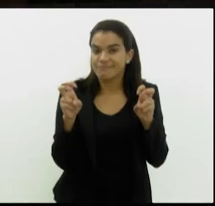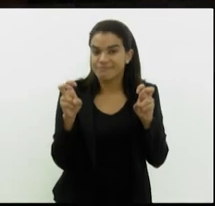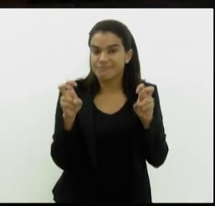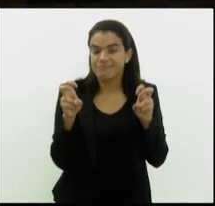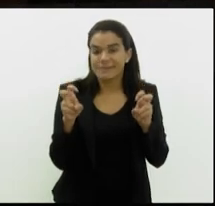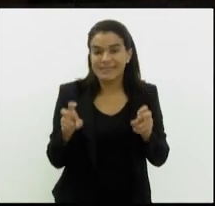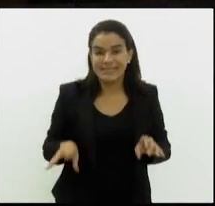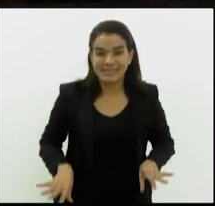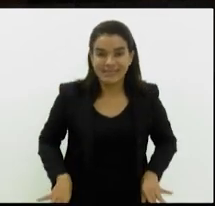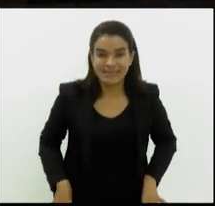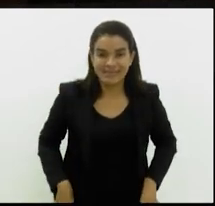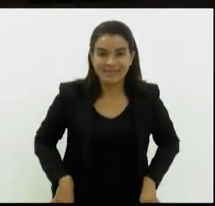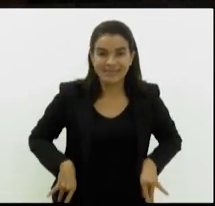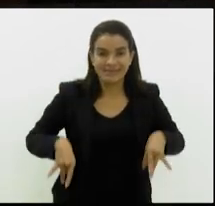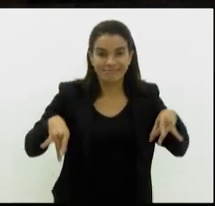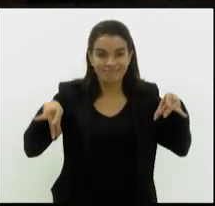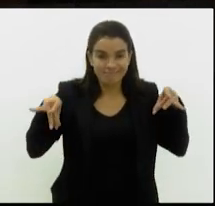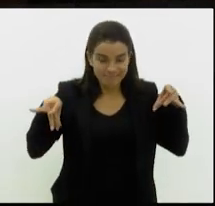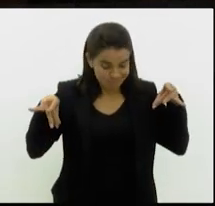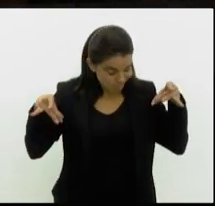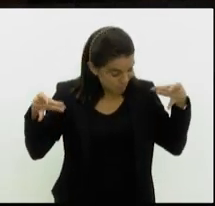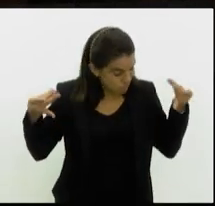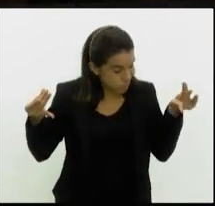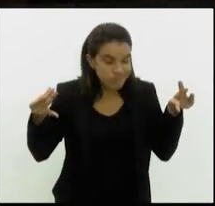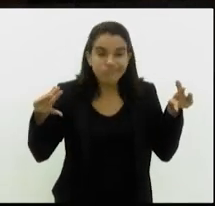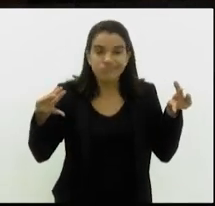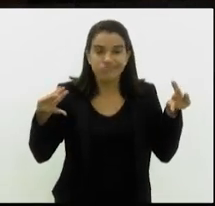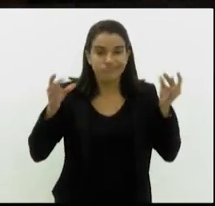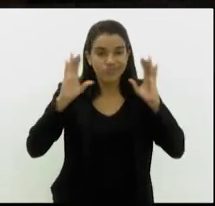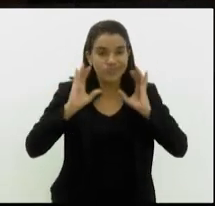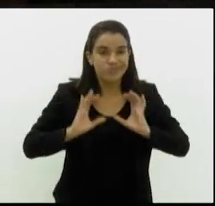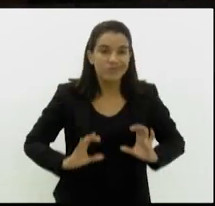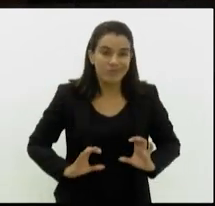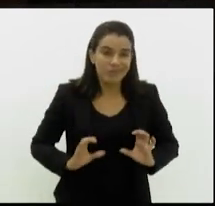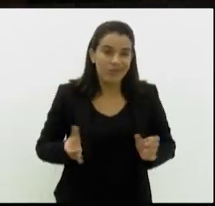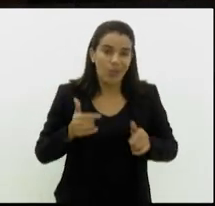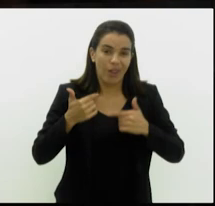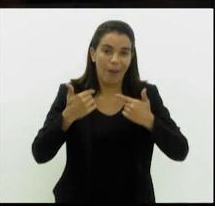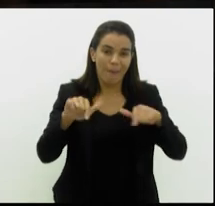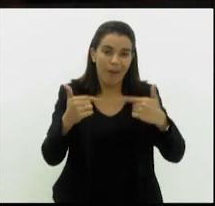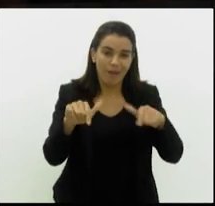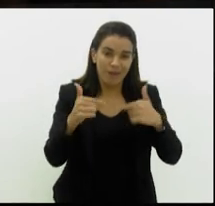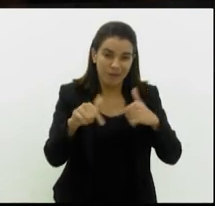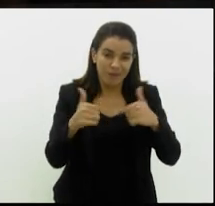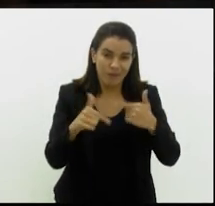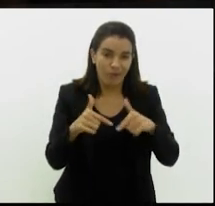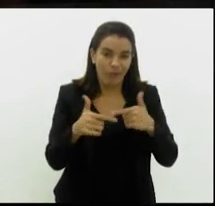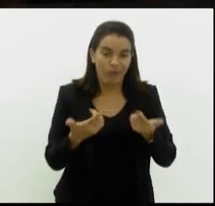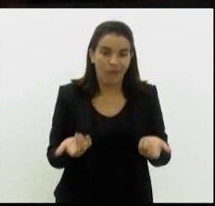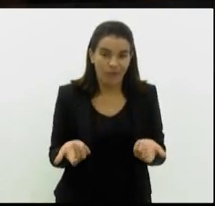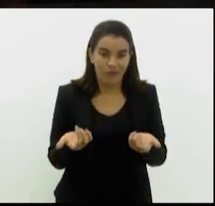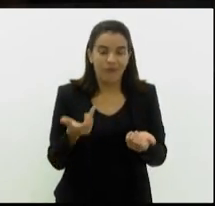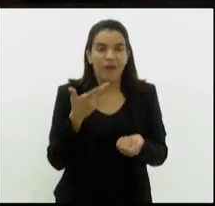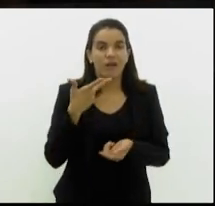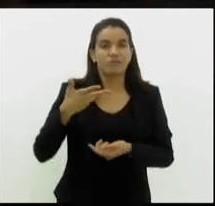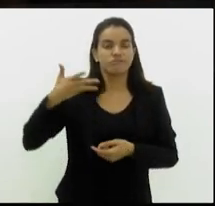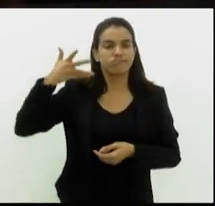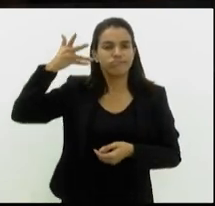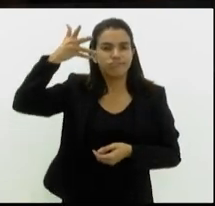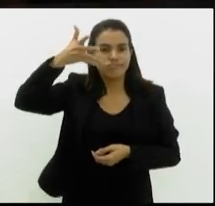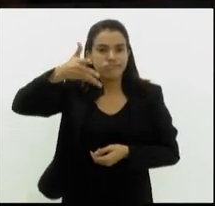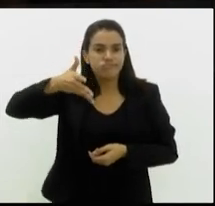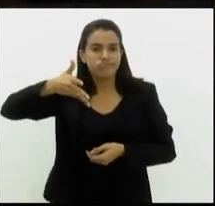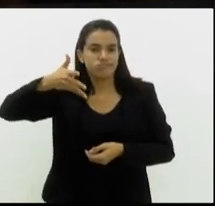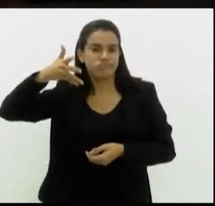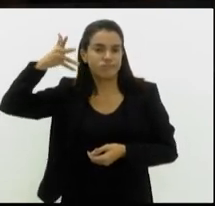o bolso do cidadão. Então, quando a gente faz aqui um discurso que todo